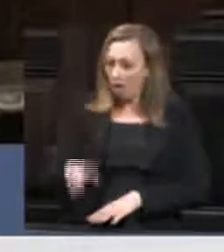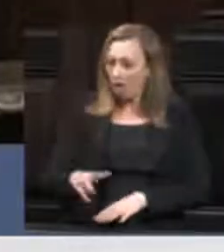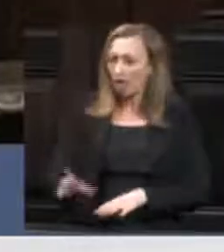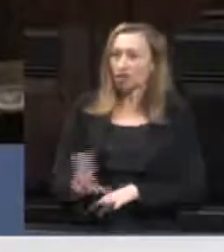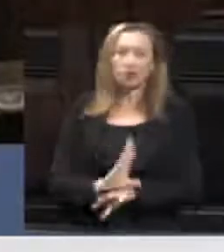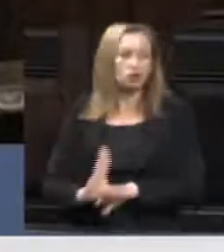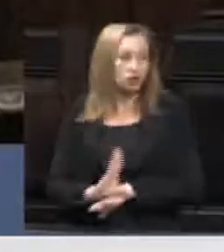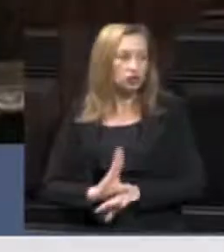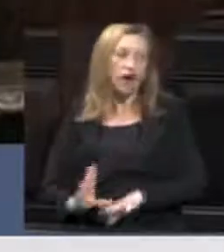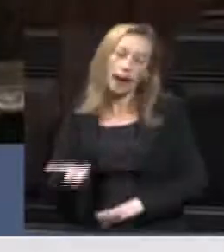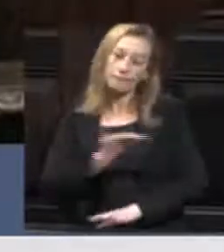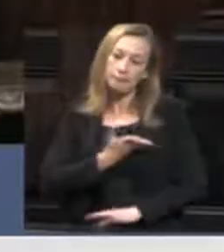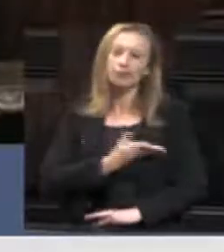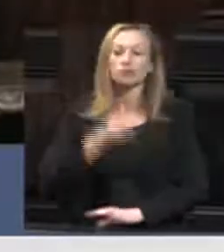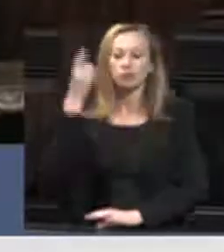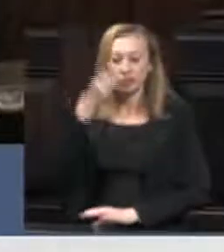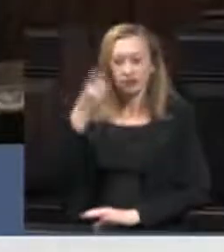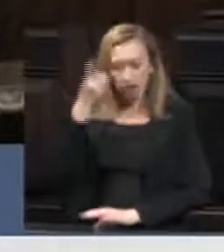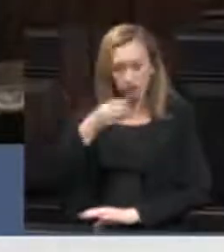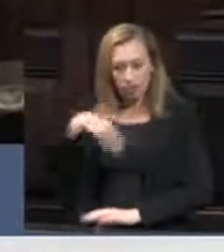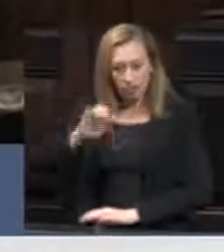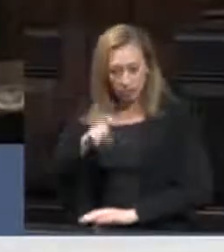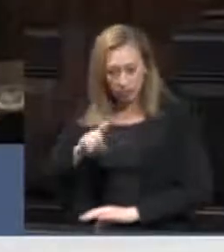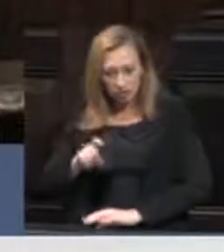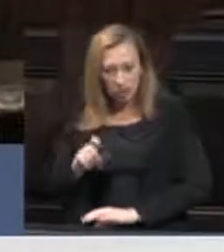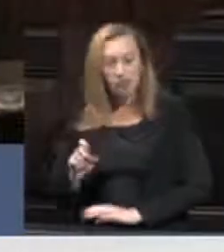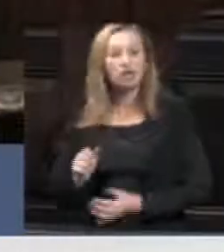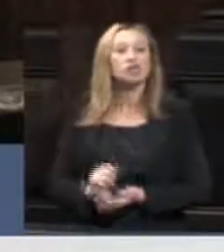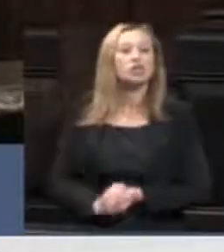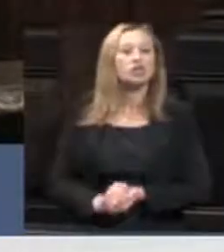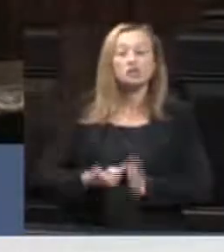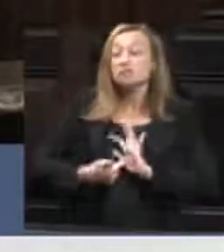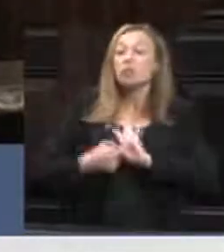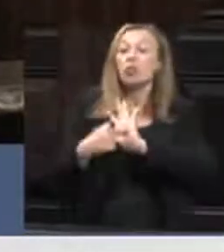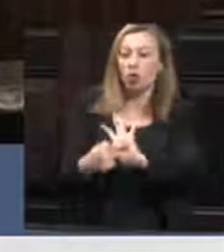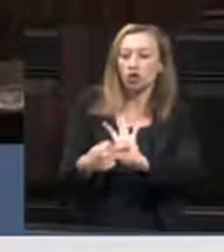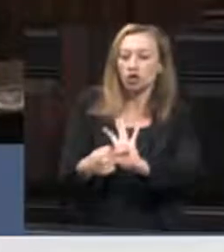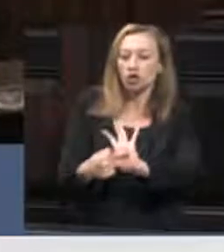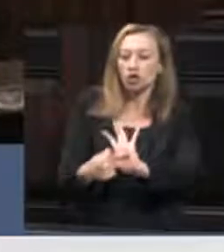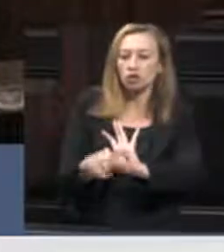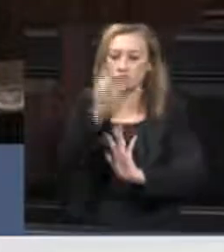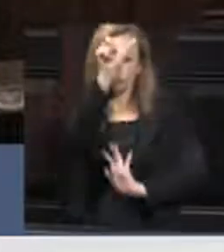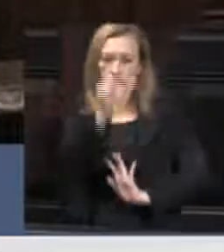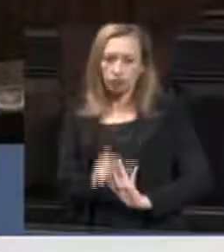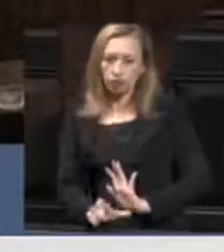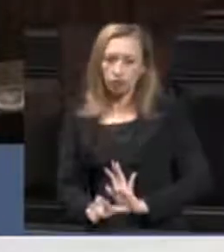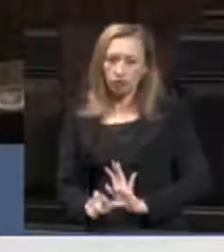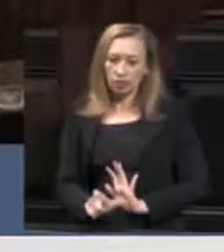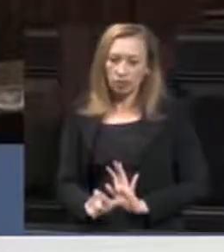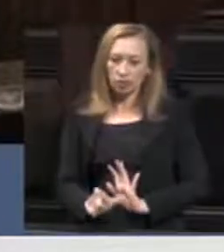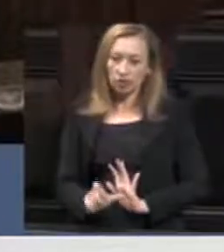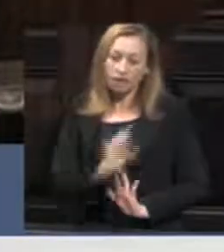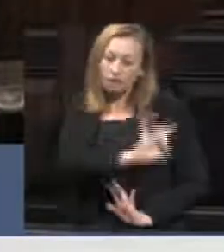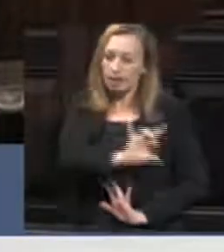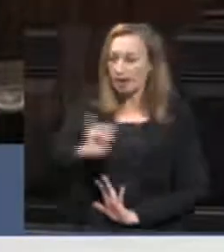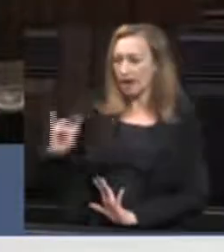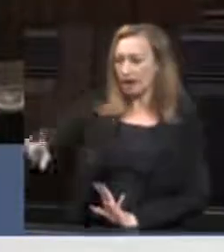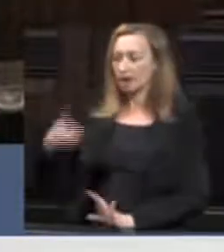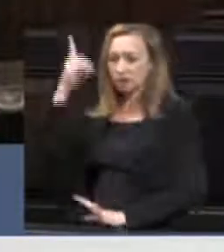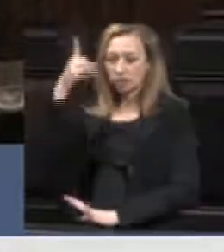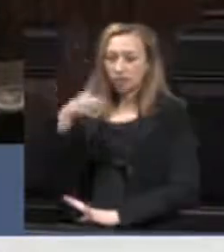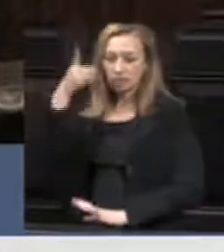amigo deputado delegado, que define o comportamento da casa e nem